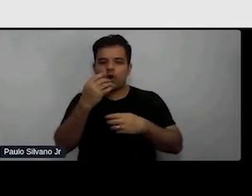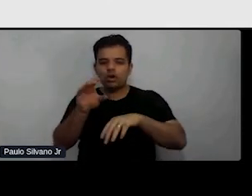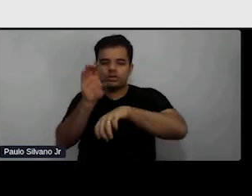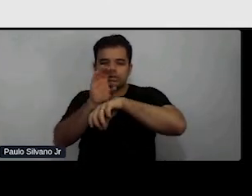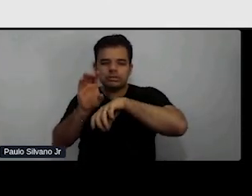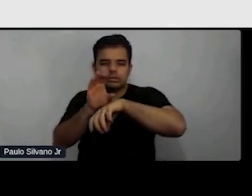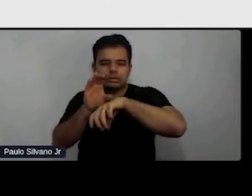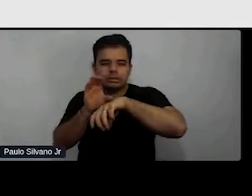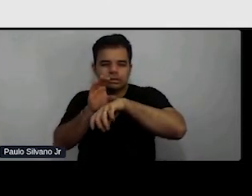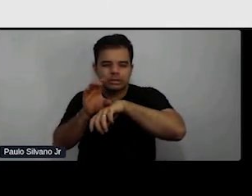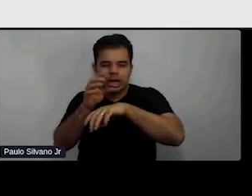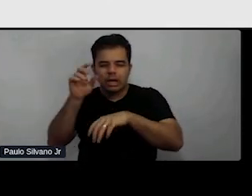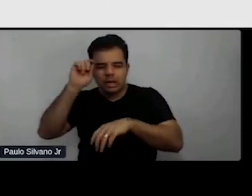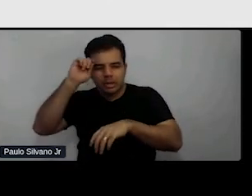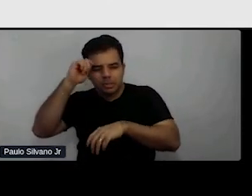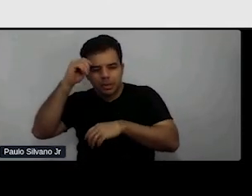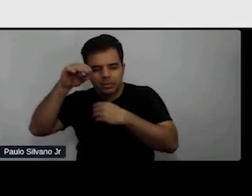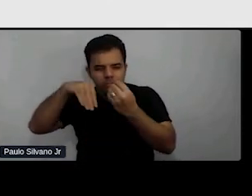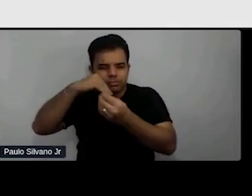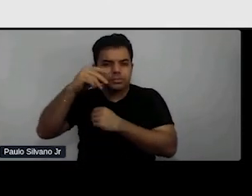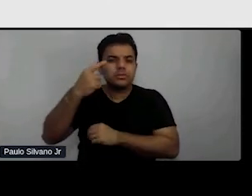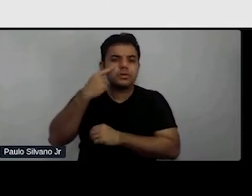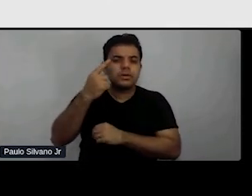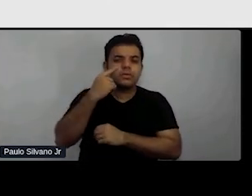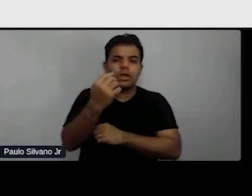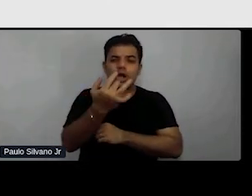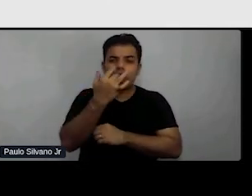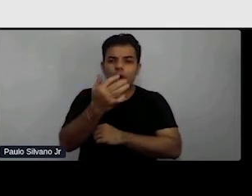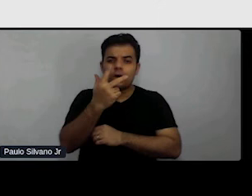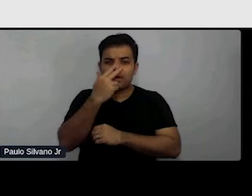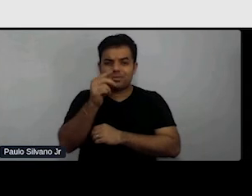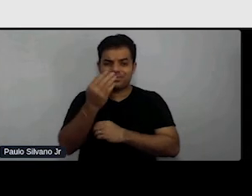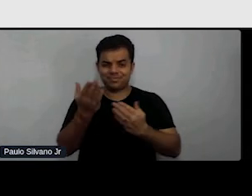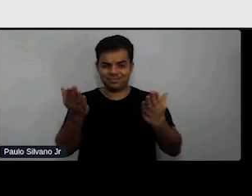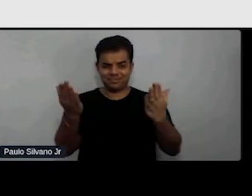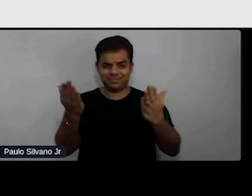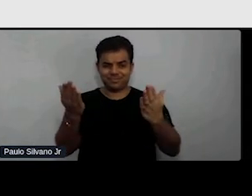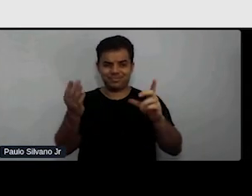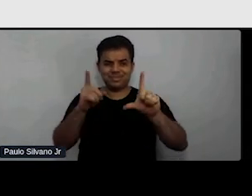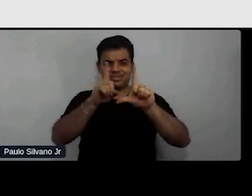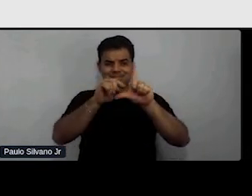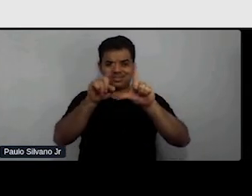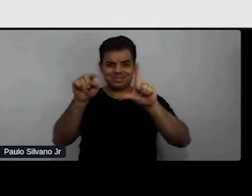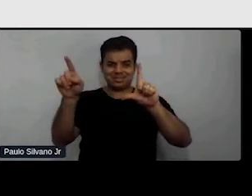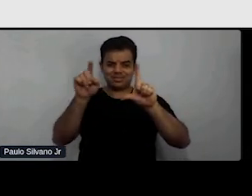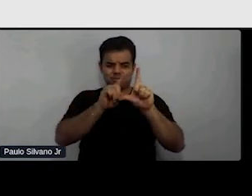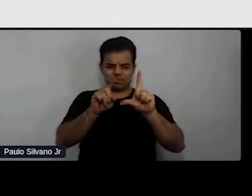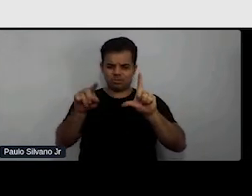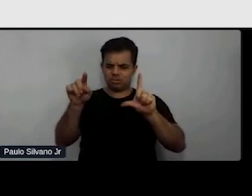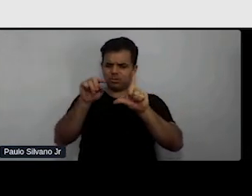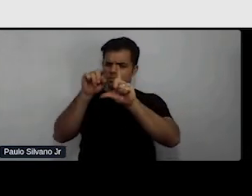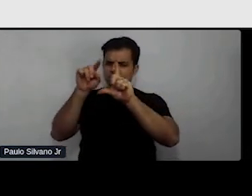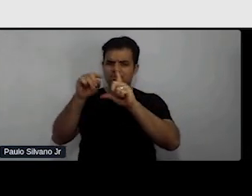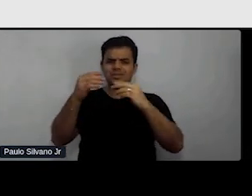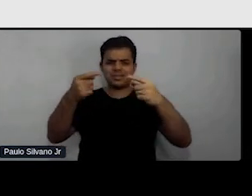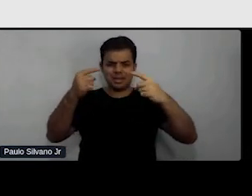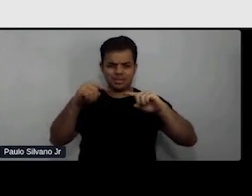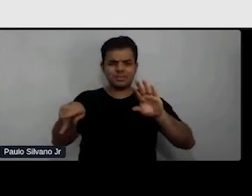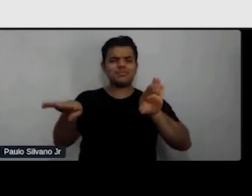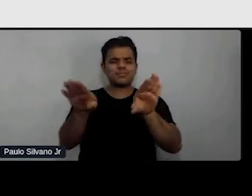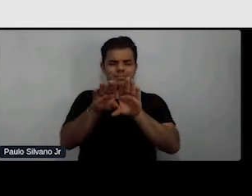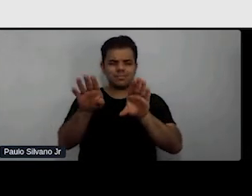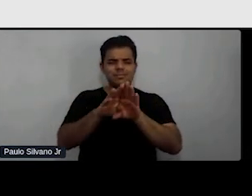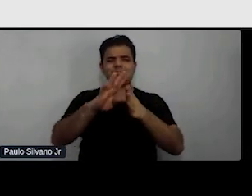para distinguir as cores. E ali no gráfico de linhas já deu para ver que não dá, no gráfico de barras também está bem